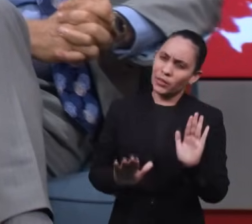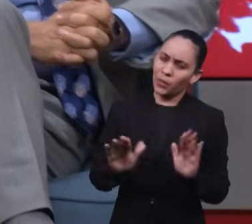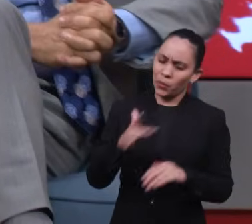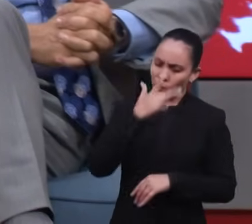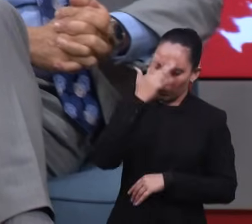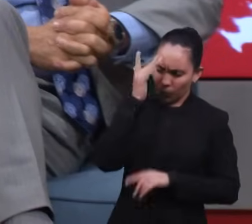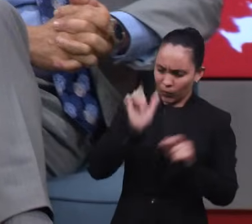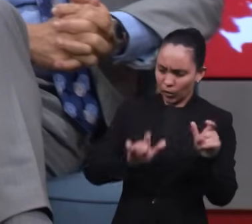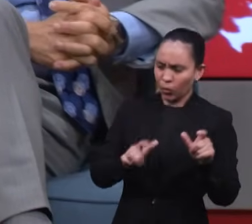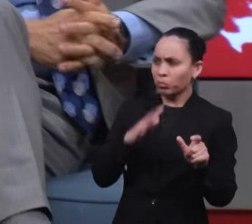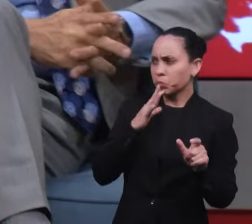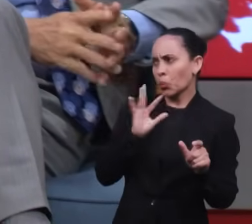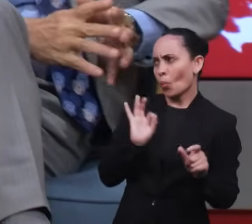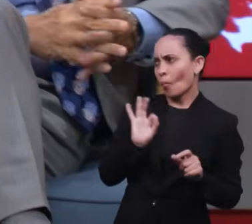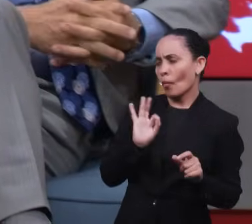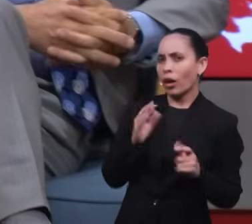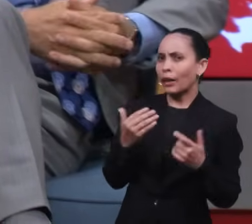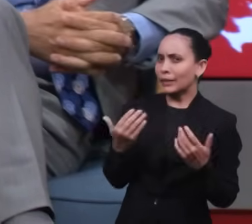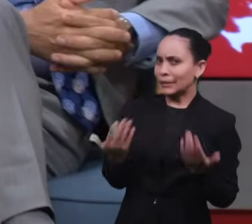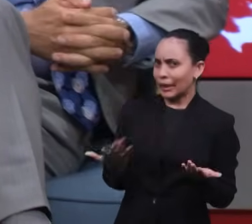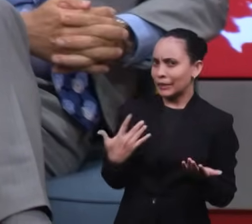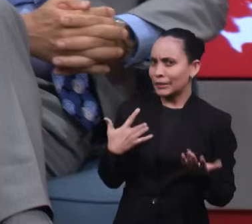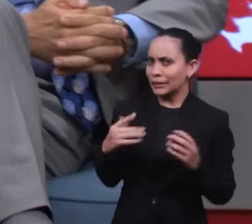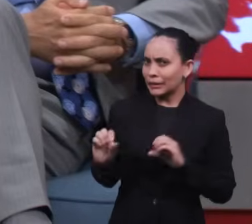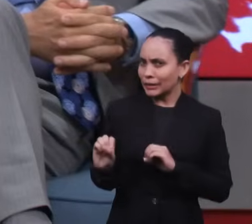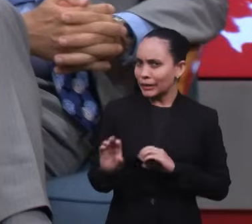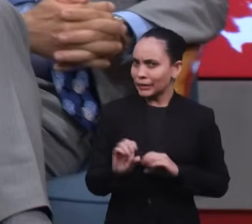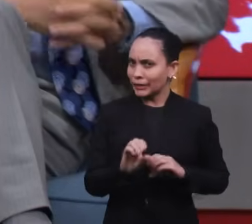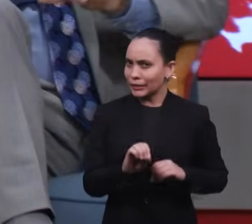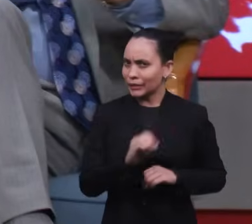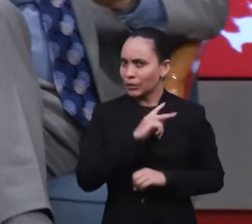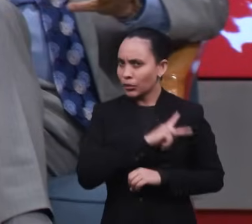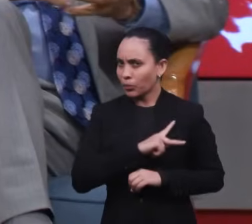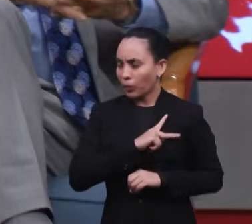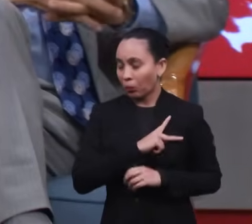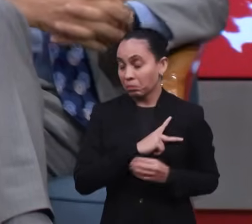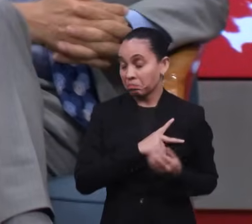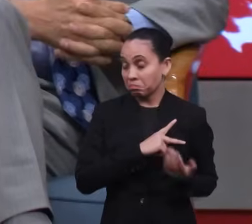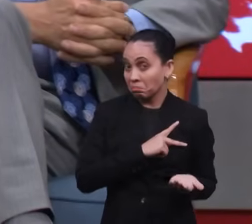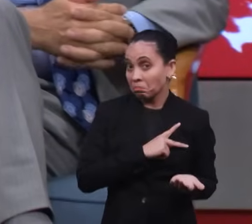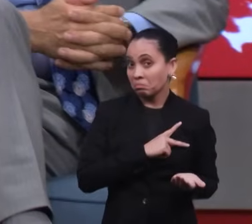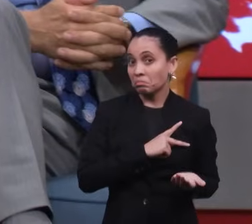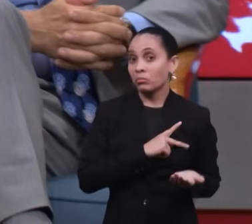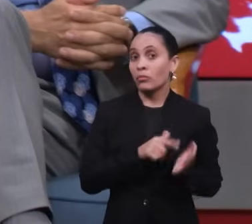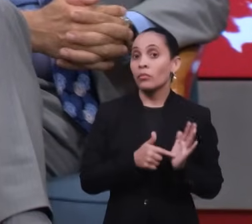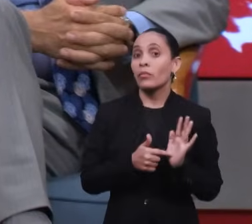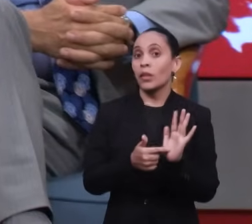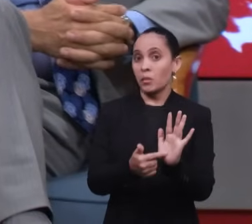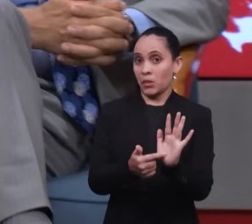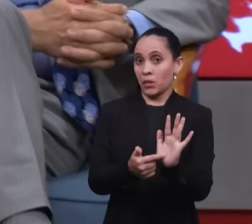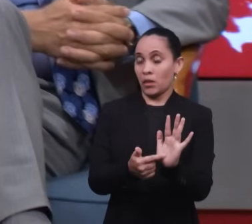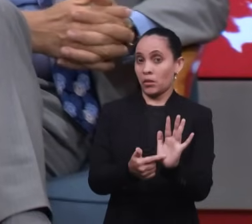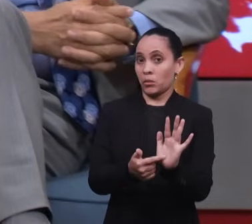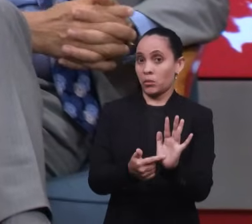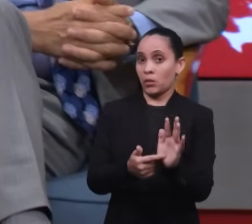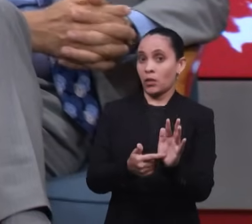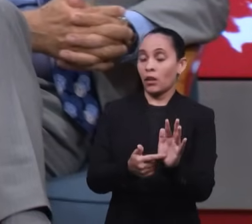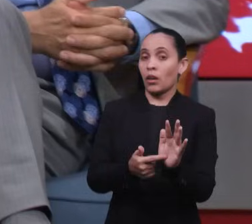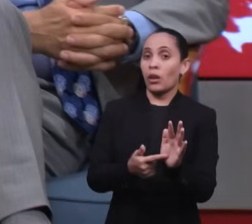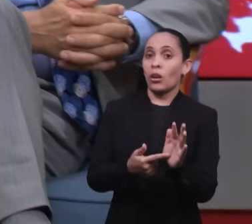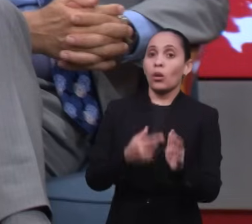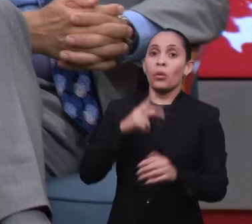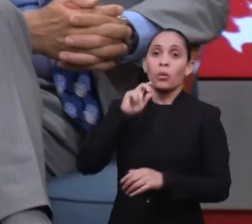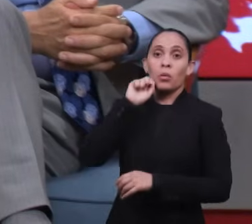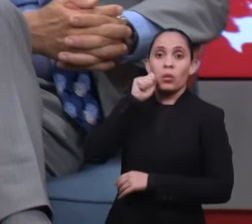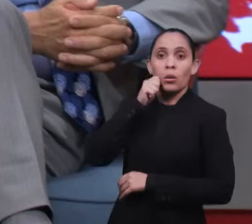Talvez alguns, no princípio, não entenderam esse ensino de Paulo a respeito da